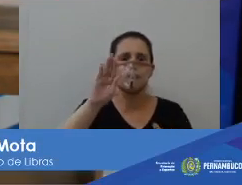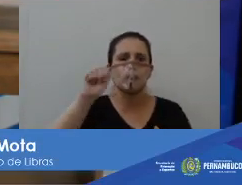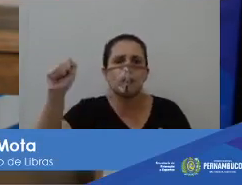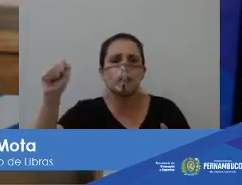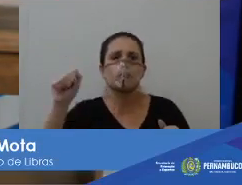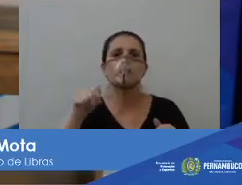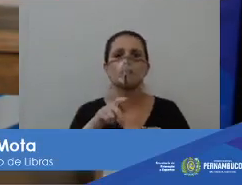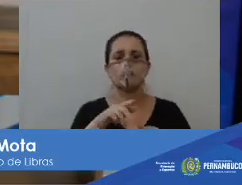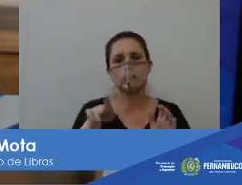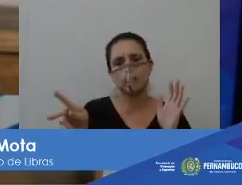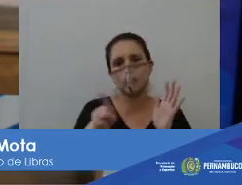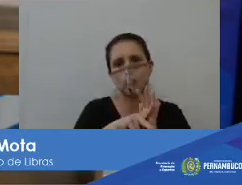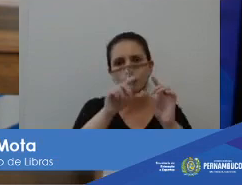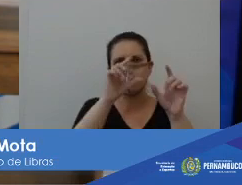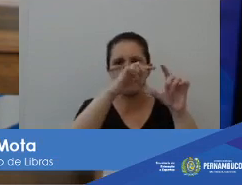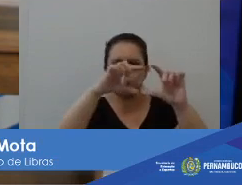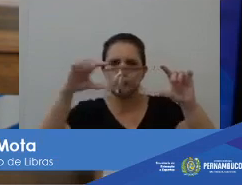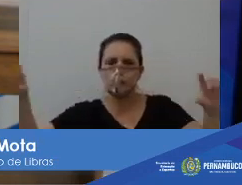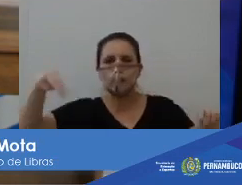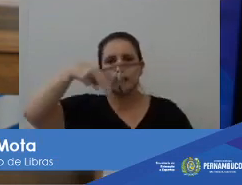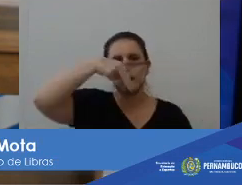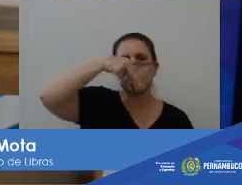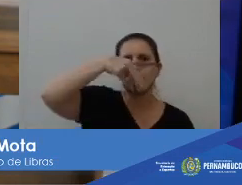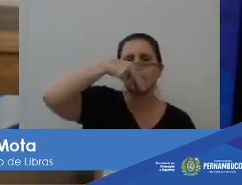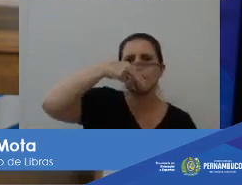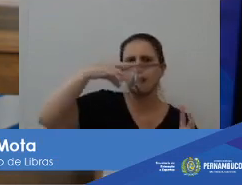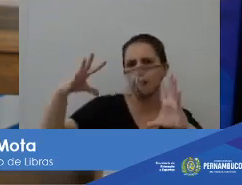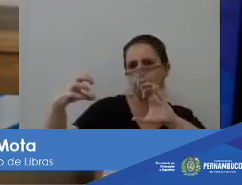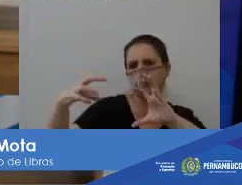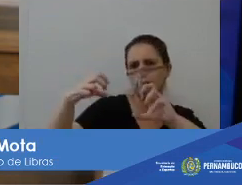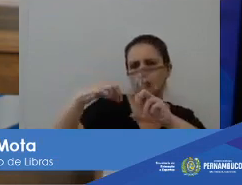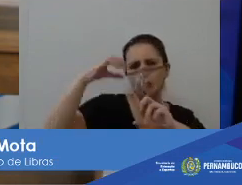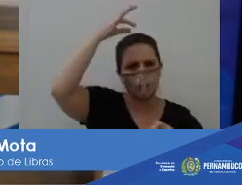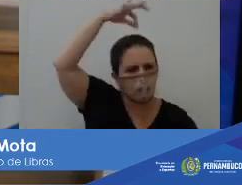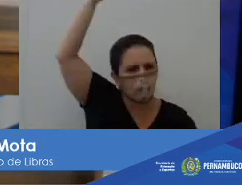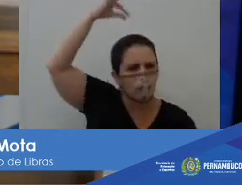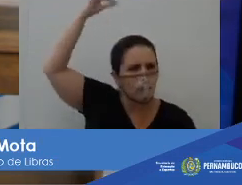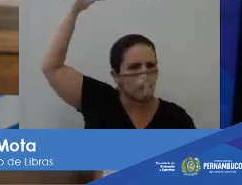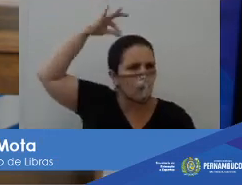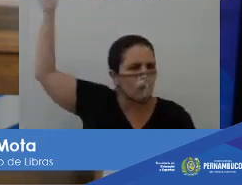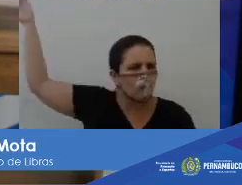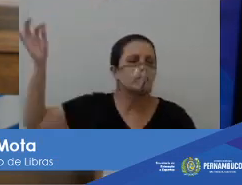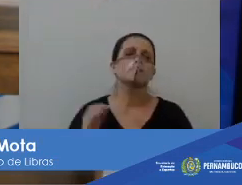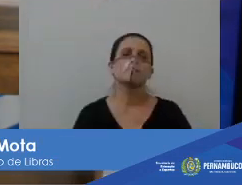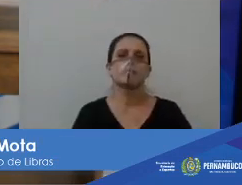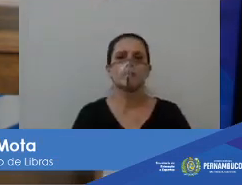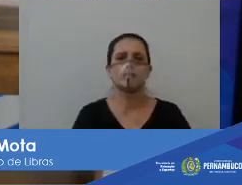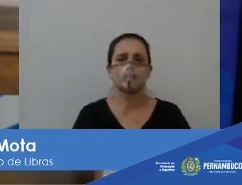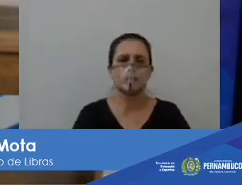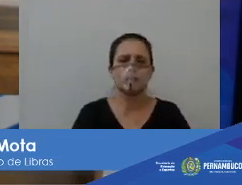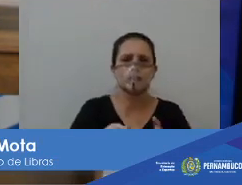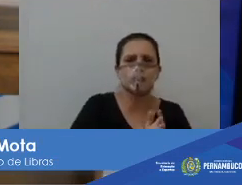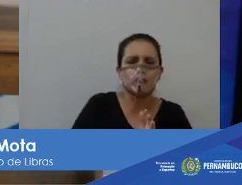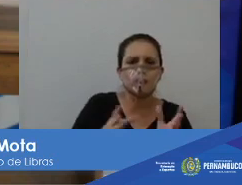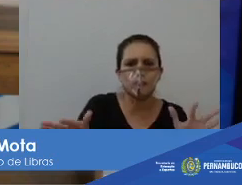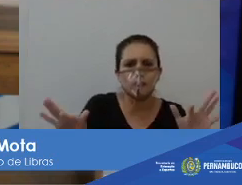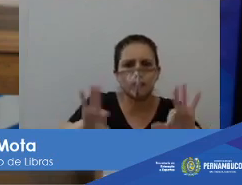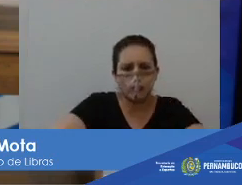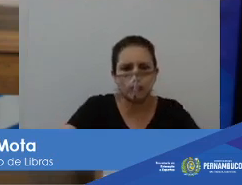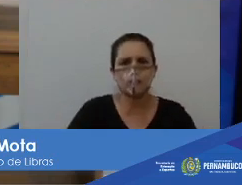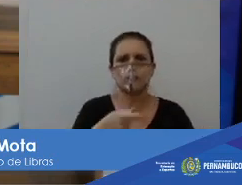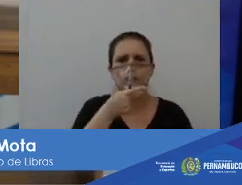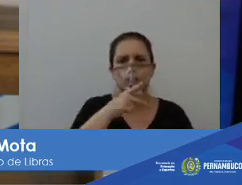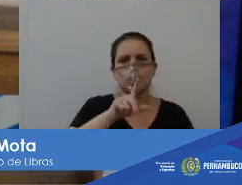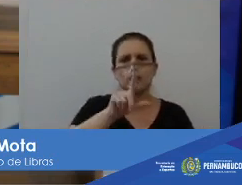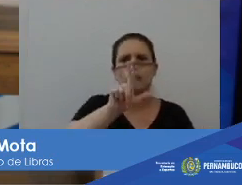em quadrinho. Passei aqui, ó, Mônica, como sempre, brigando com Cebolinha, né? E aí a gente chega para encerrar, falar de literatura